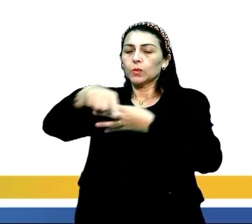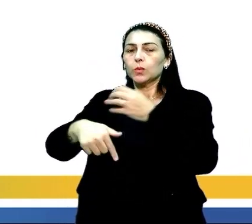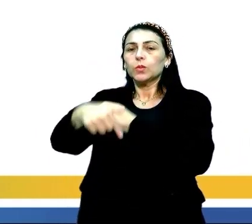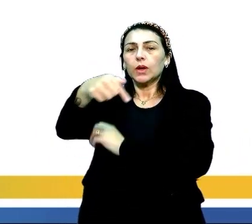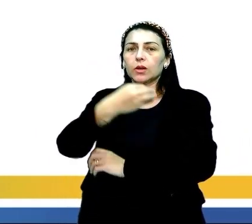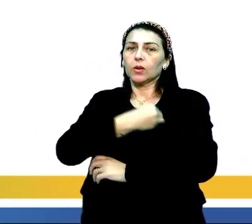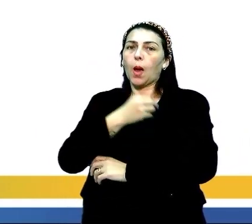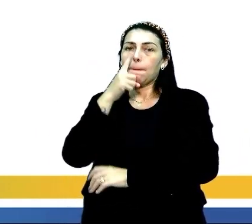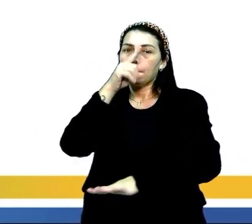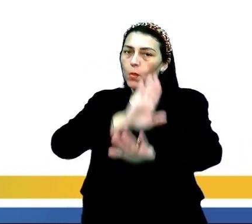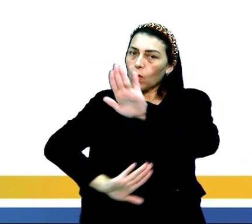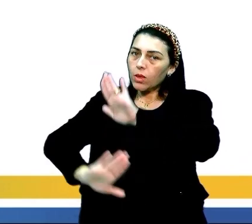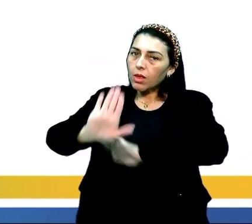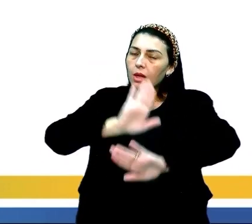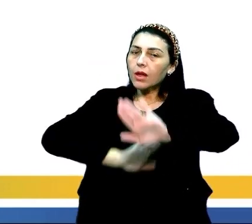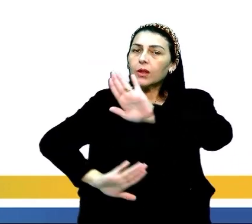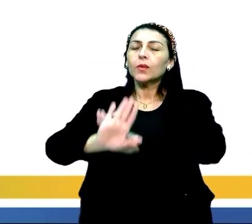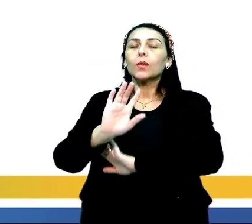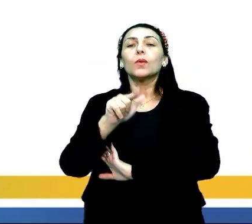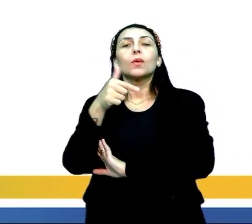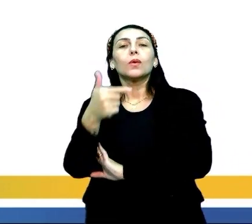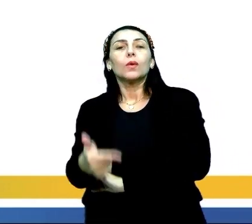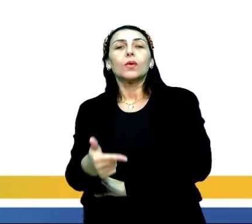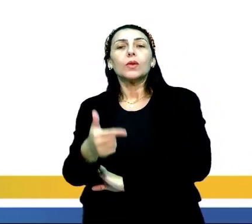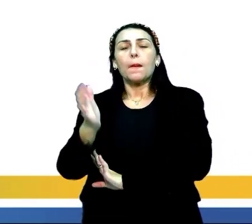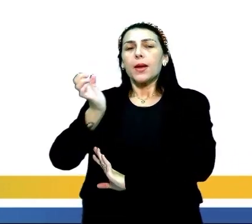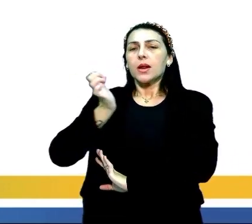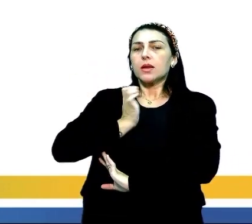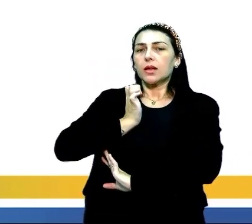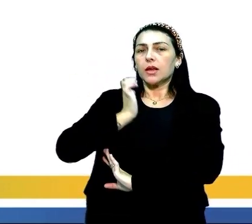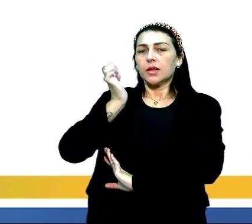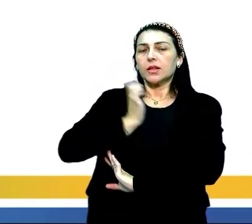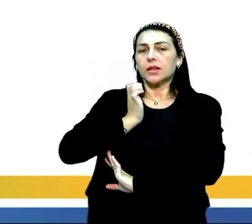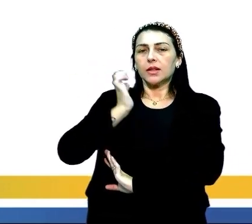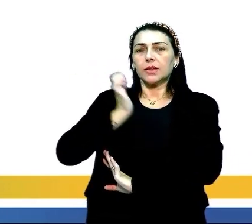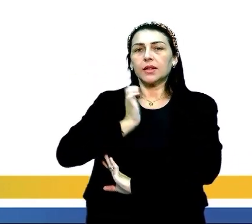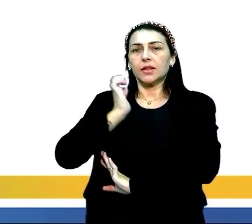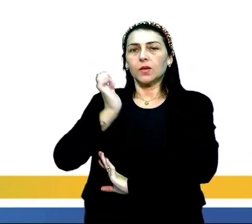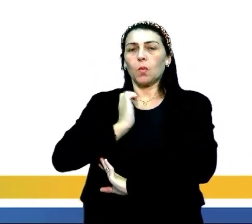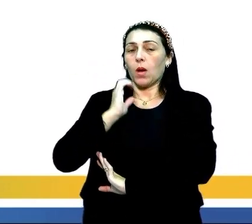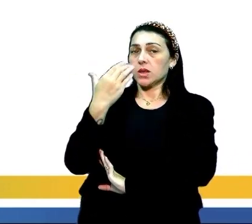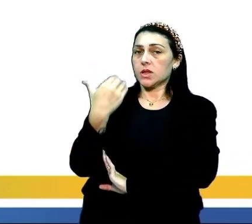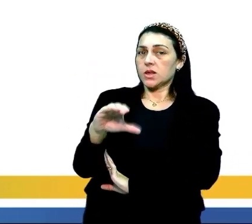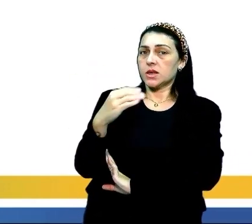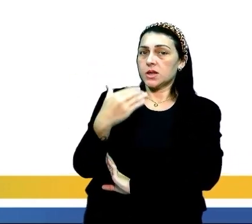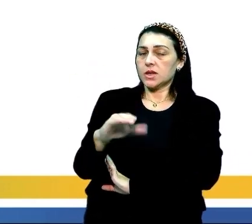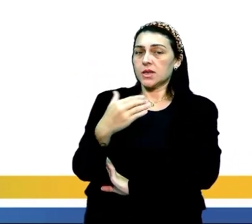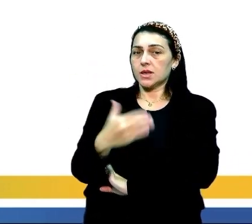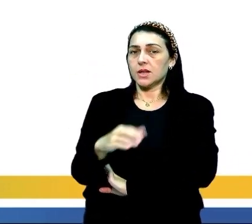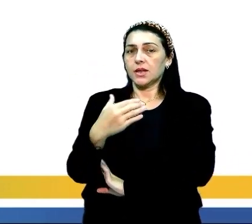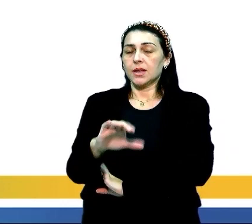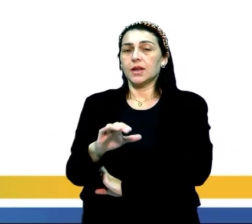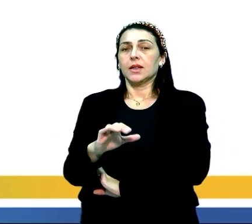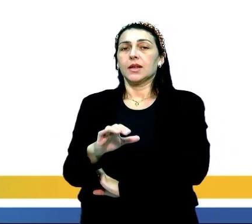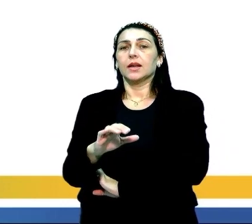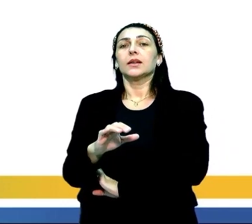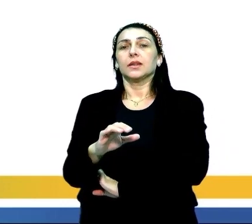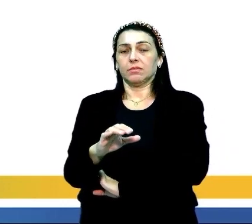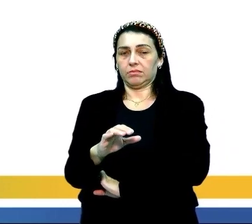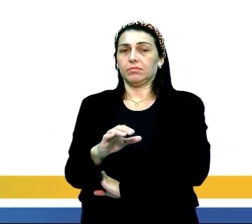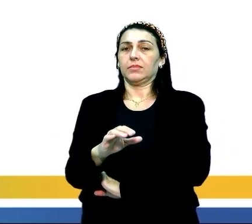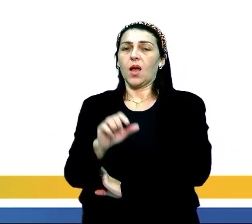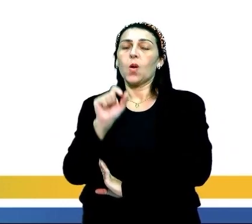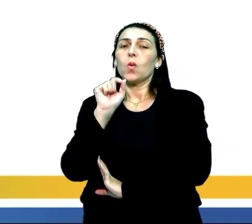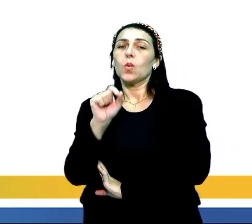ter cuidado. Outras, para enriquecerem com a sua ciência, isto é negócio torpe,